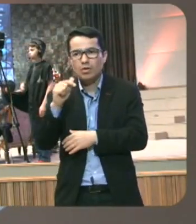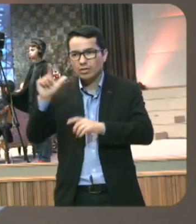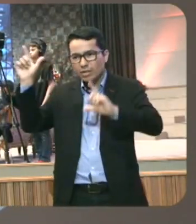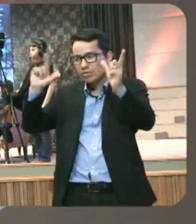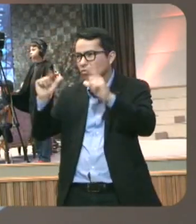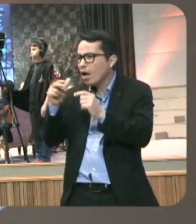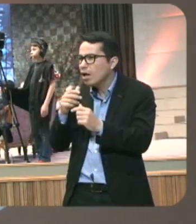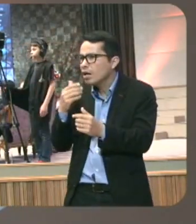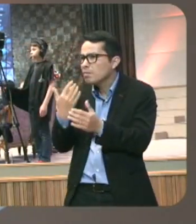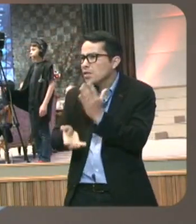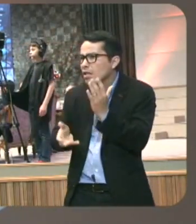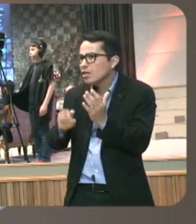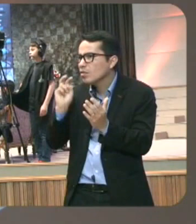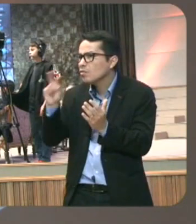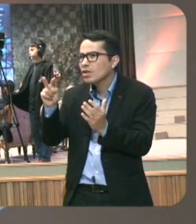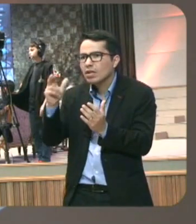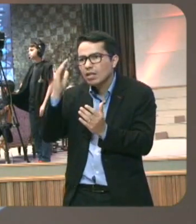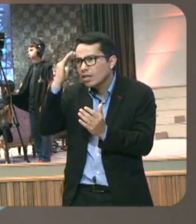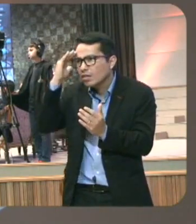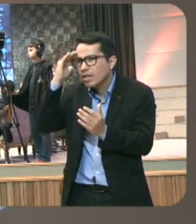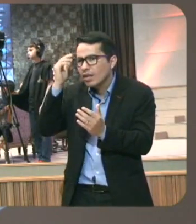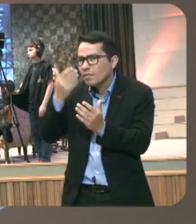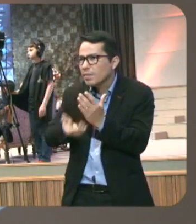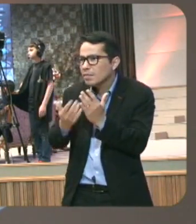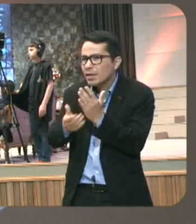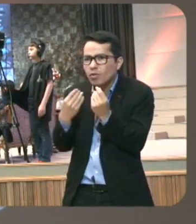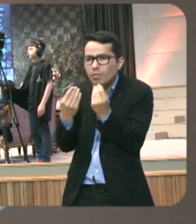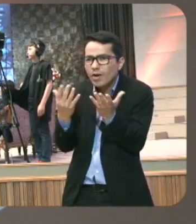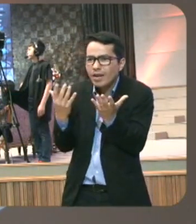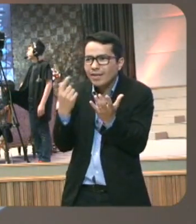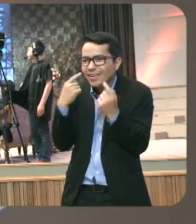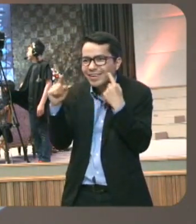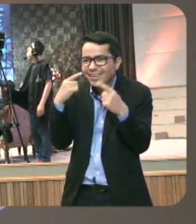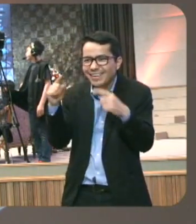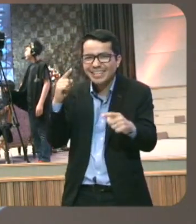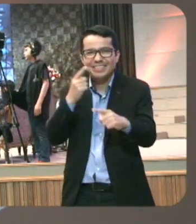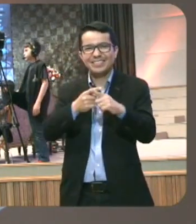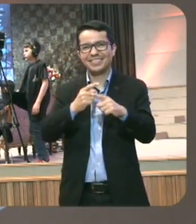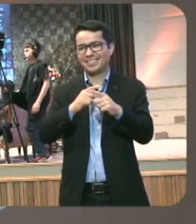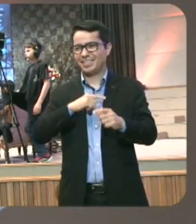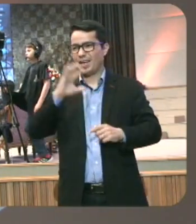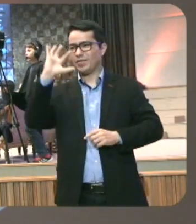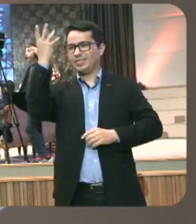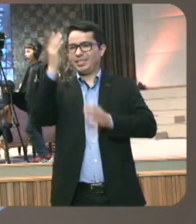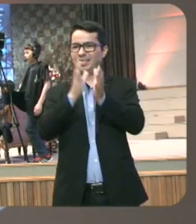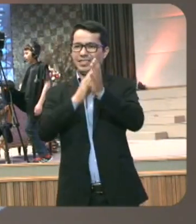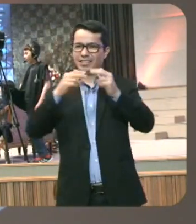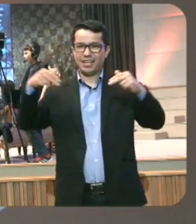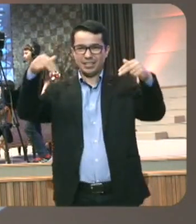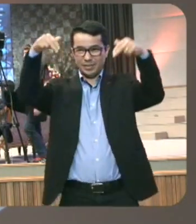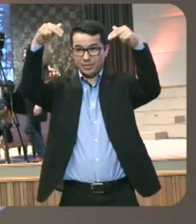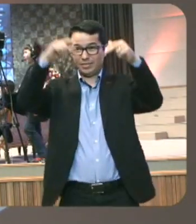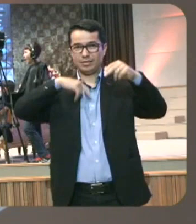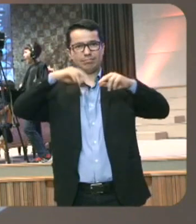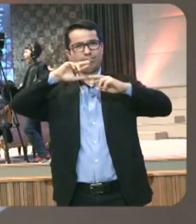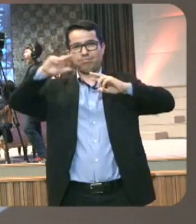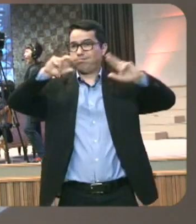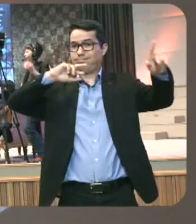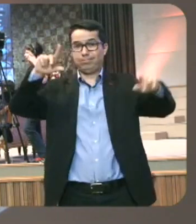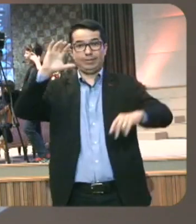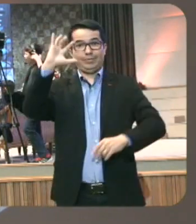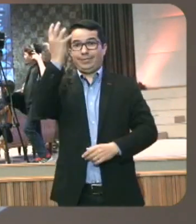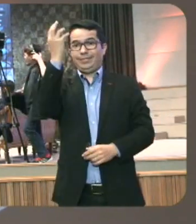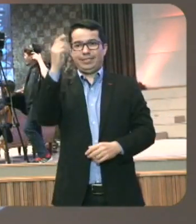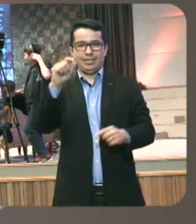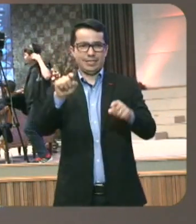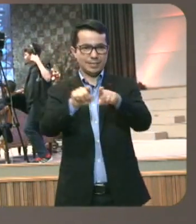perde, porque aqui no palco está acontecendo um monte de coisa ao mesmo tempo. E quando a gente vai trabalhar na televisão